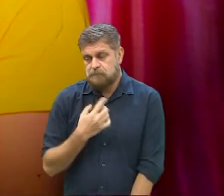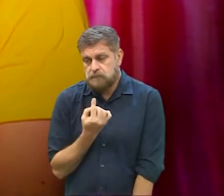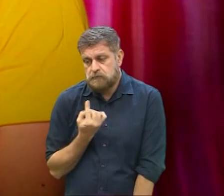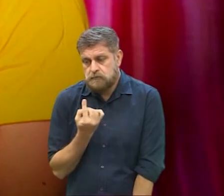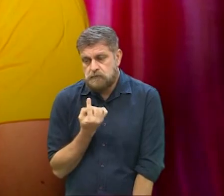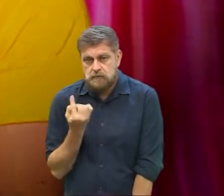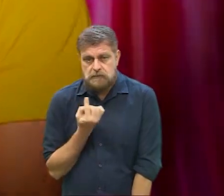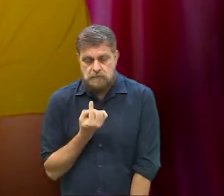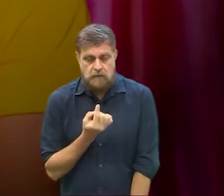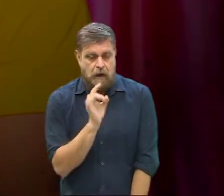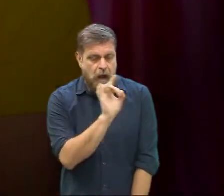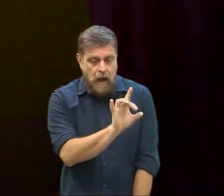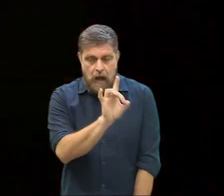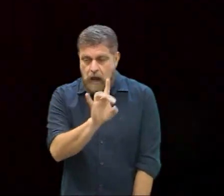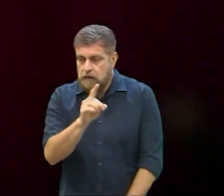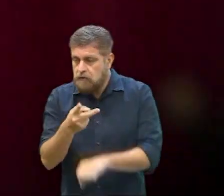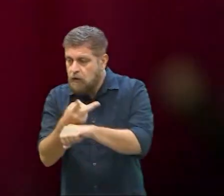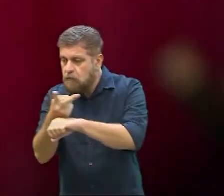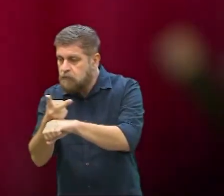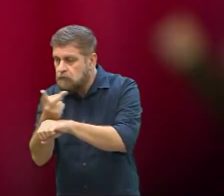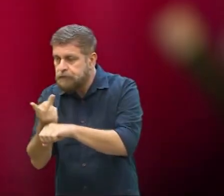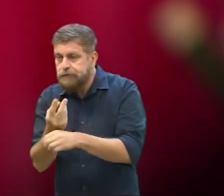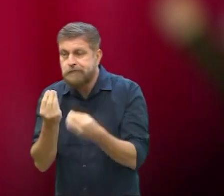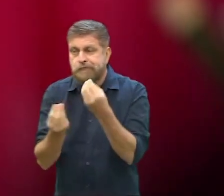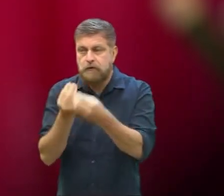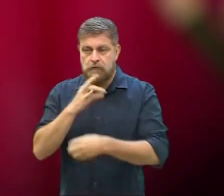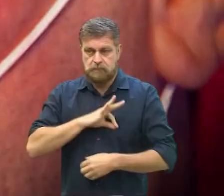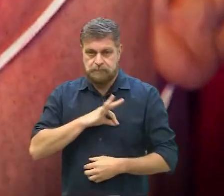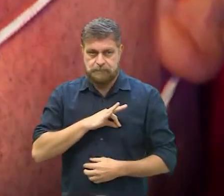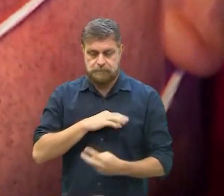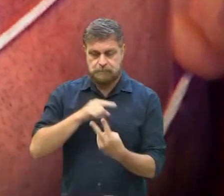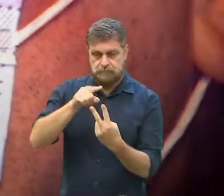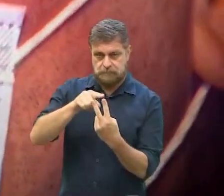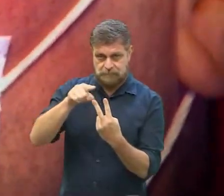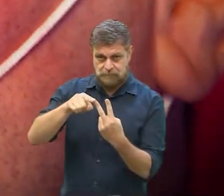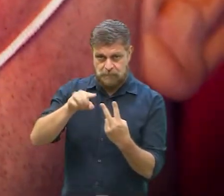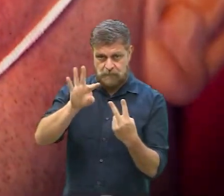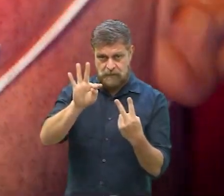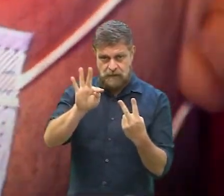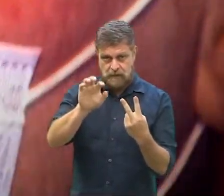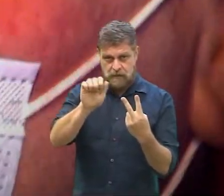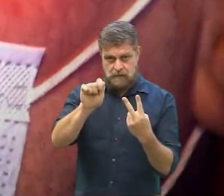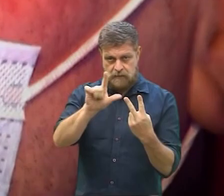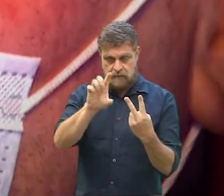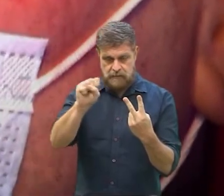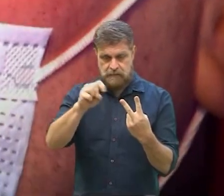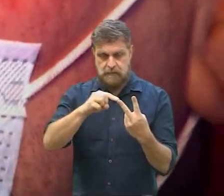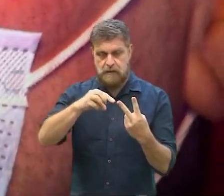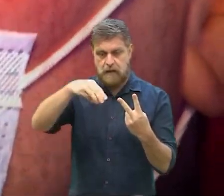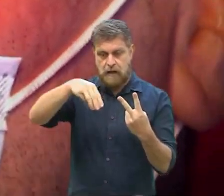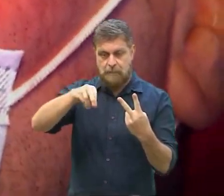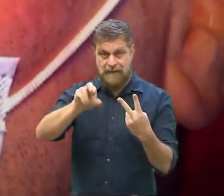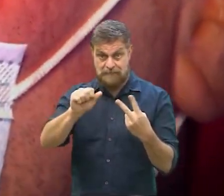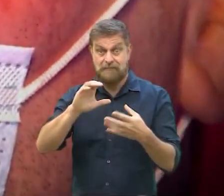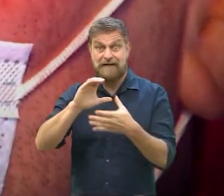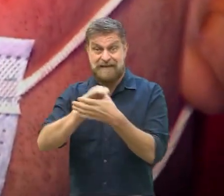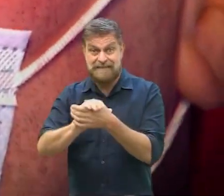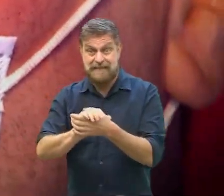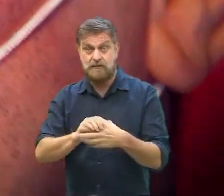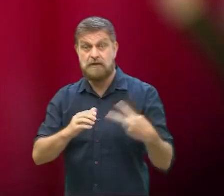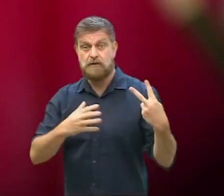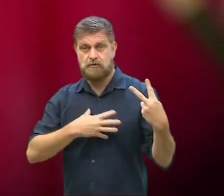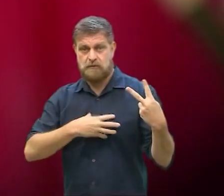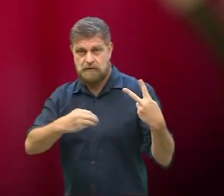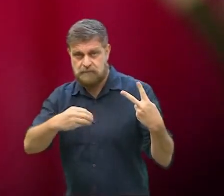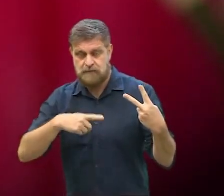porque cada um buscou alguma coisa para fazer. Esses são Thalita e Marcos. casados e com 2 filhos. Eles